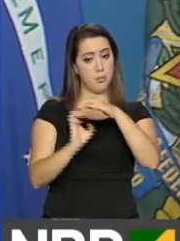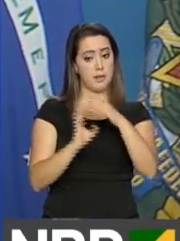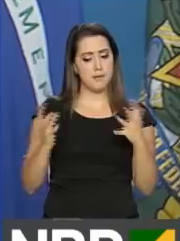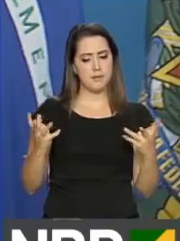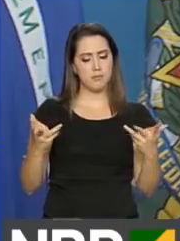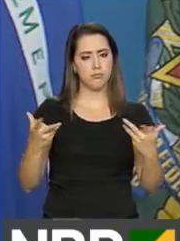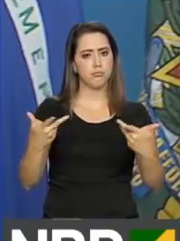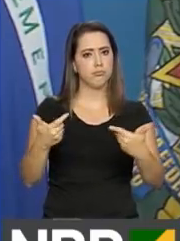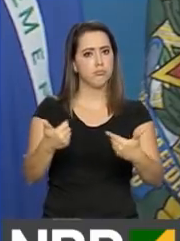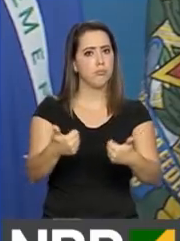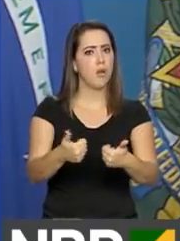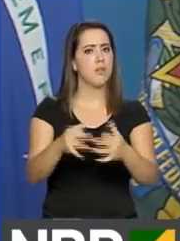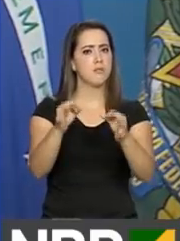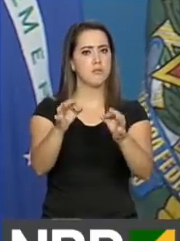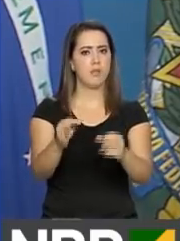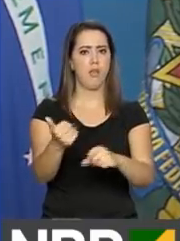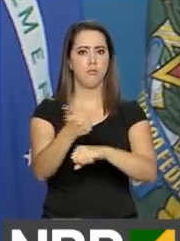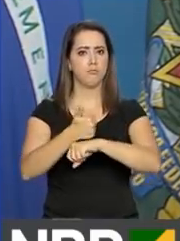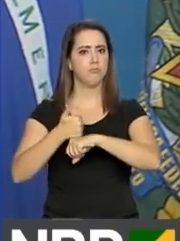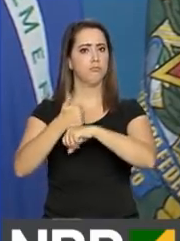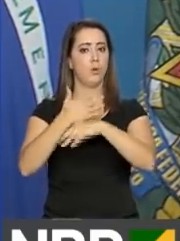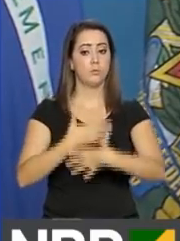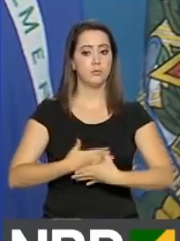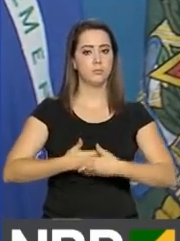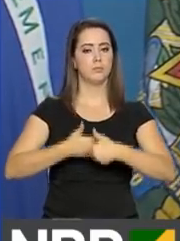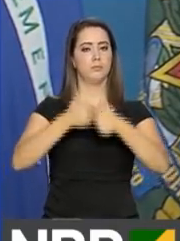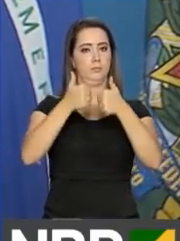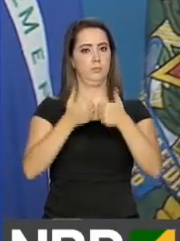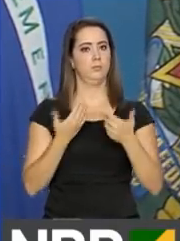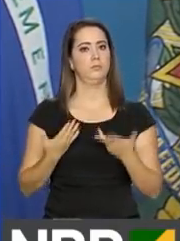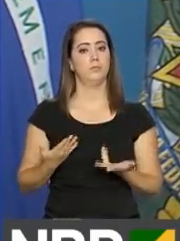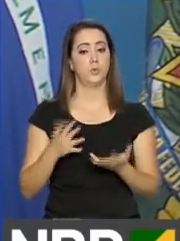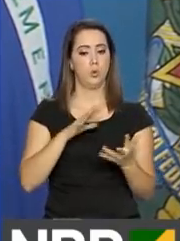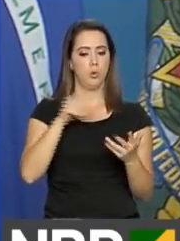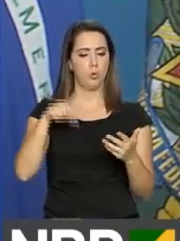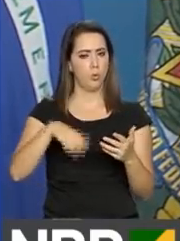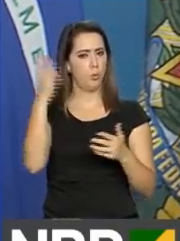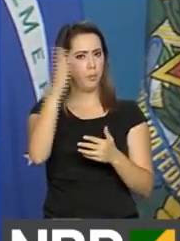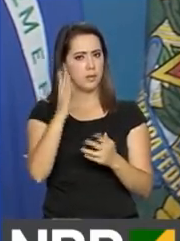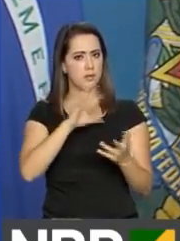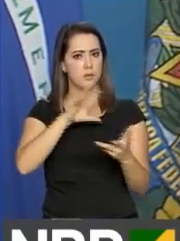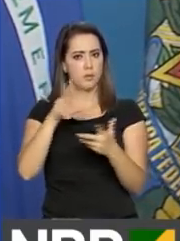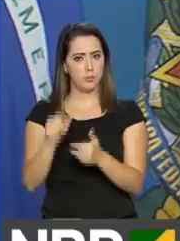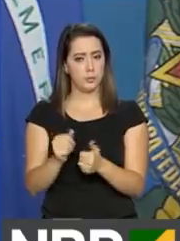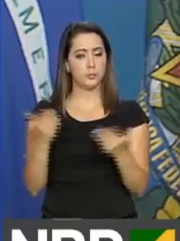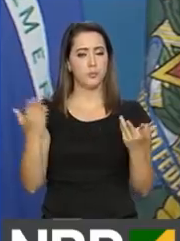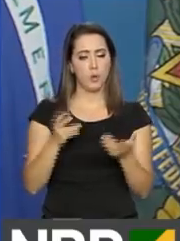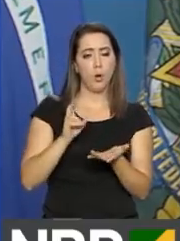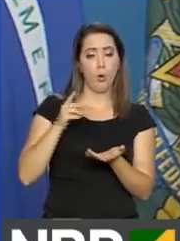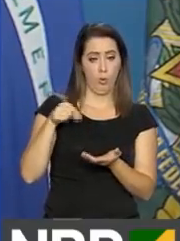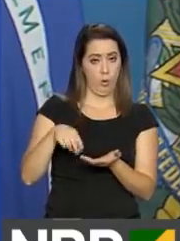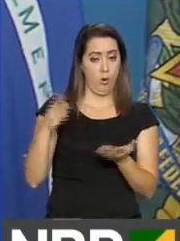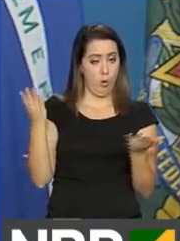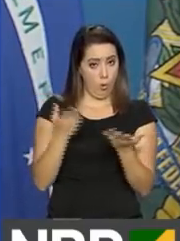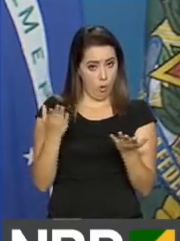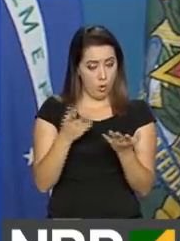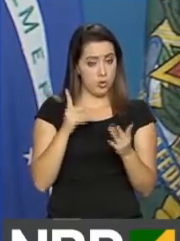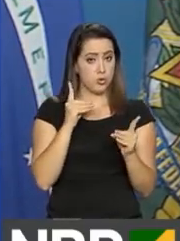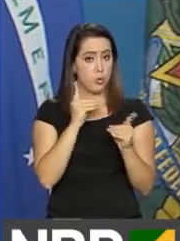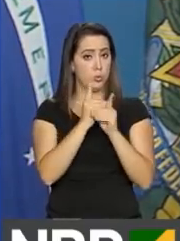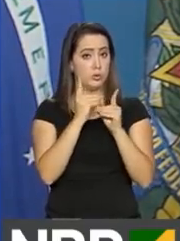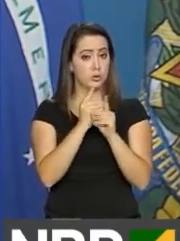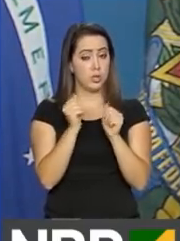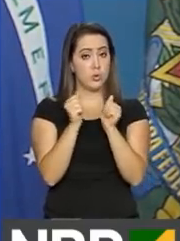e no mundo ainda hoje até pedro recebia o presidente da guiana a república cooperativista da guiana